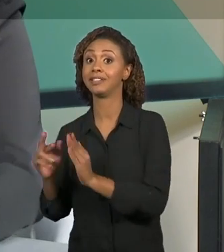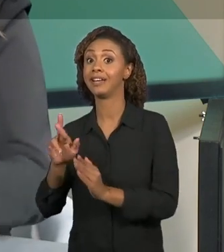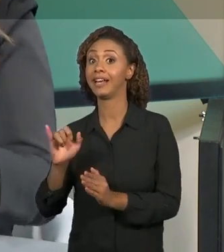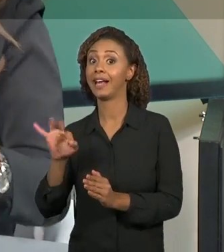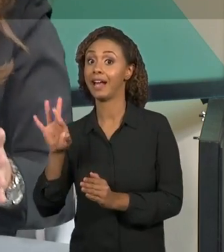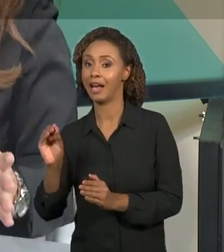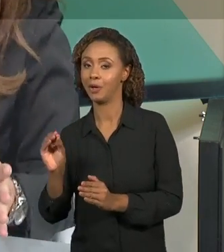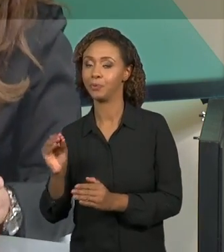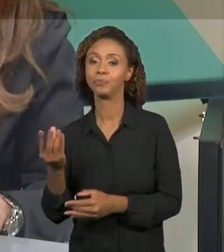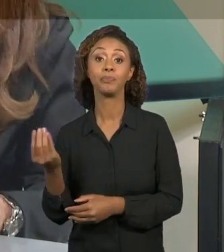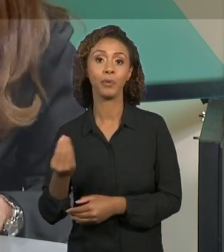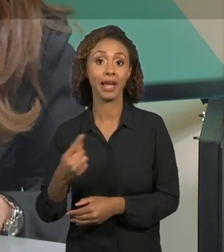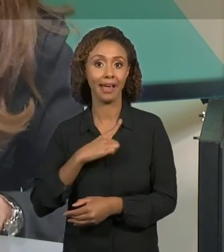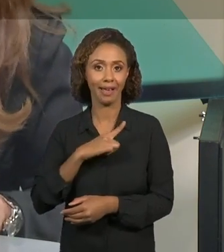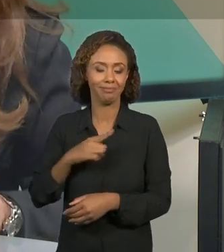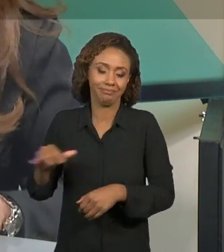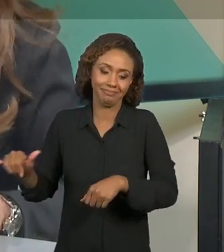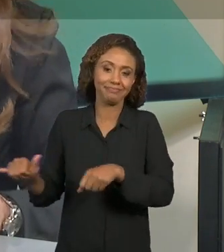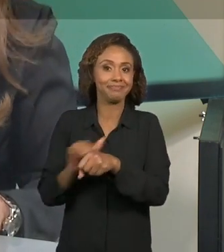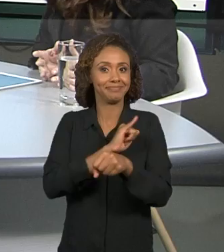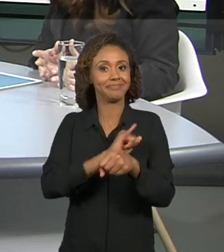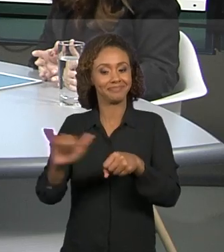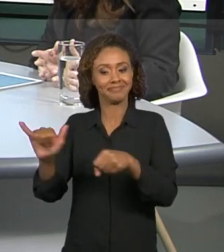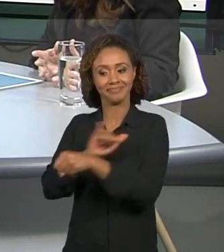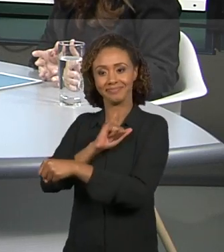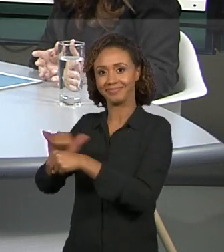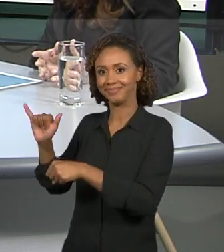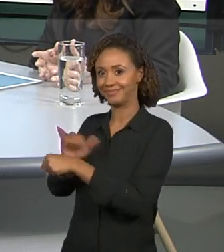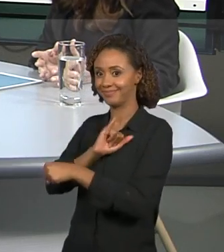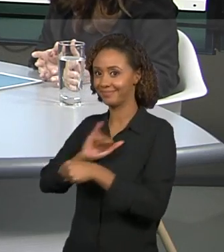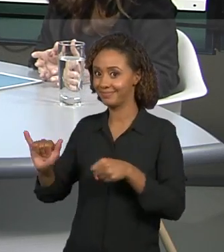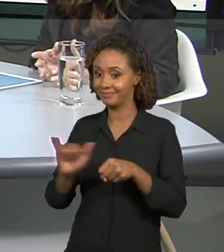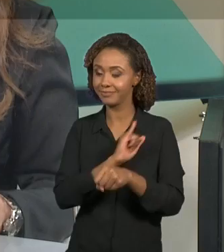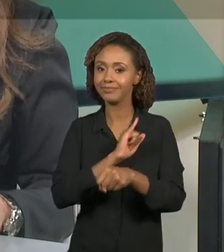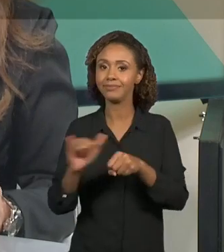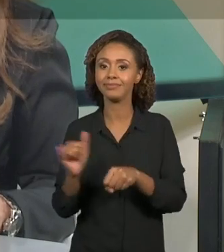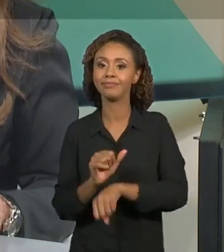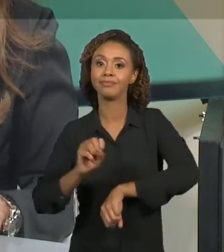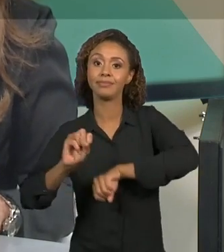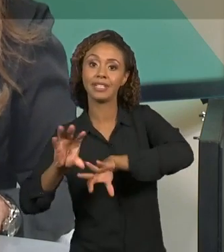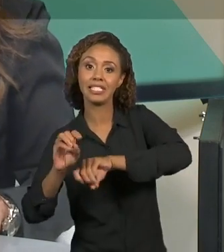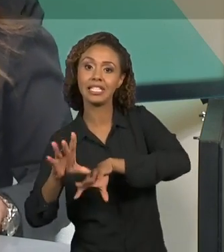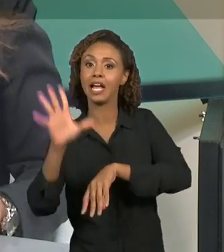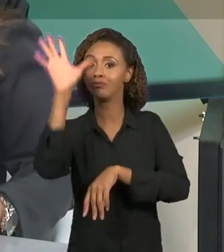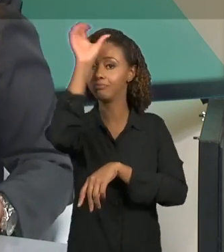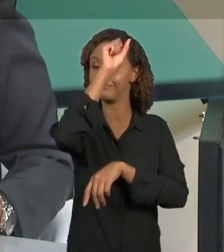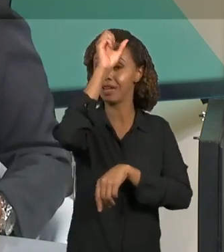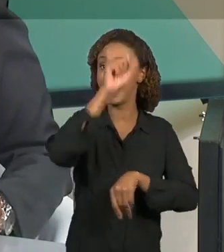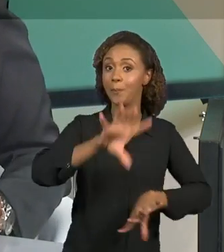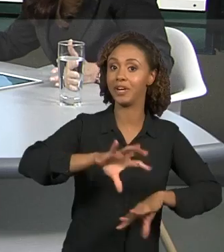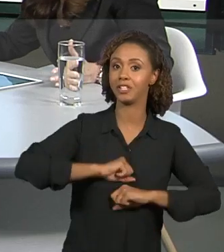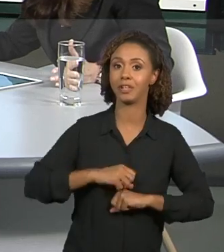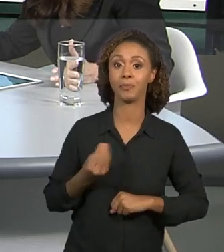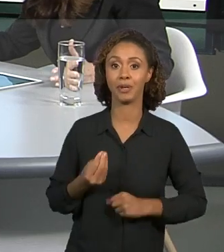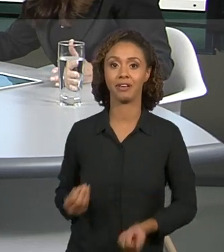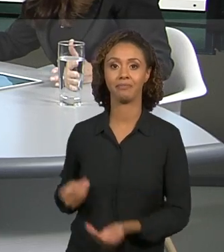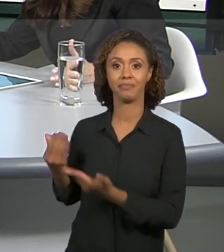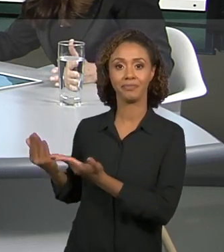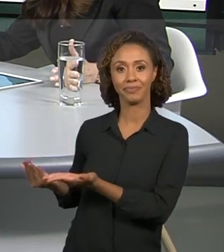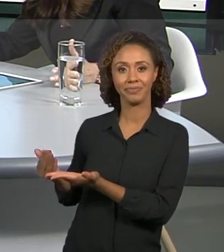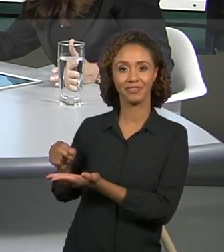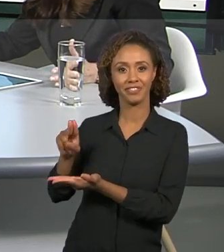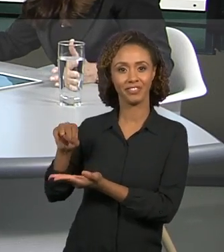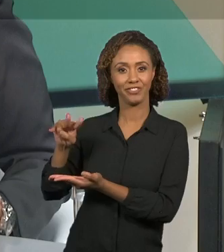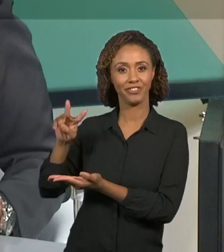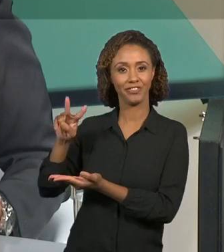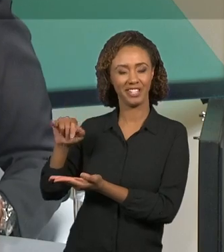eu tenho toda uma estratégia né ricardo e aí eu tenho estratégia de ensino-aprendizagem porque o vinícius a gente conversa